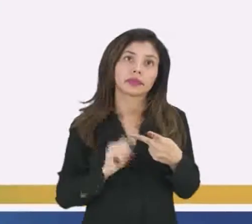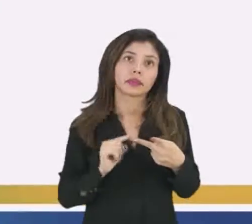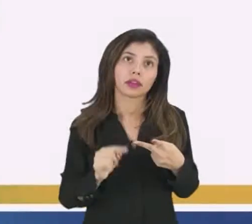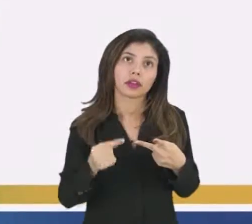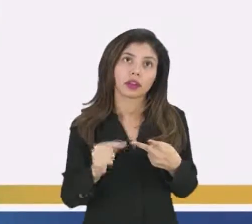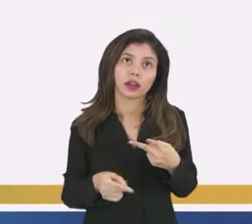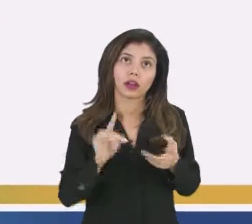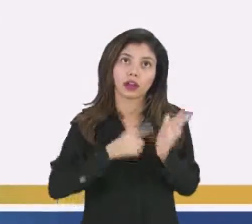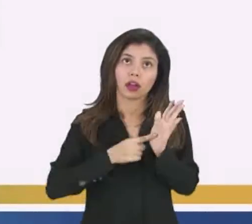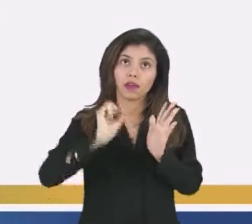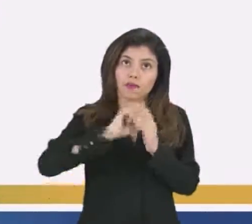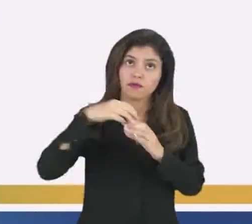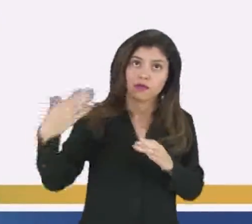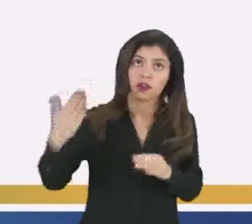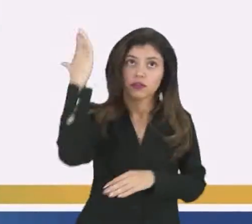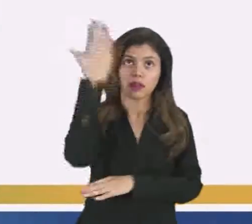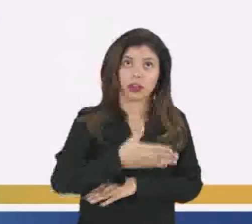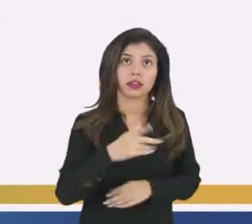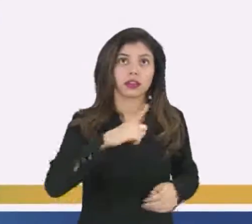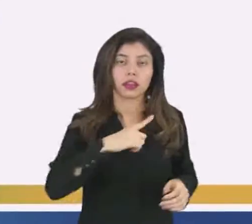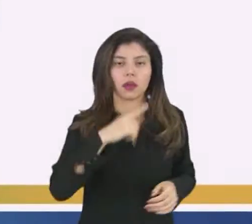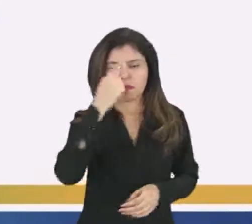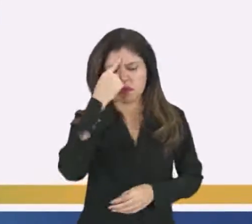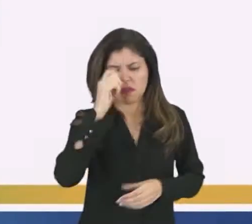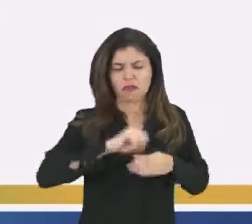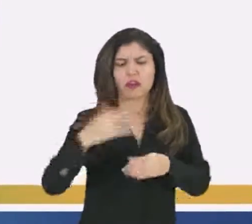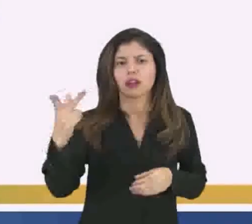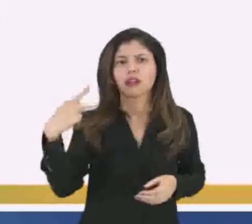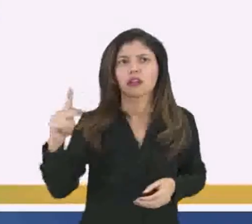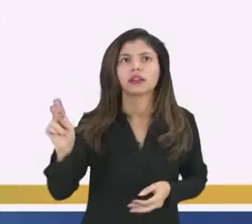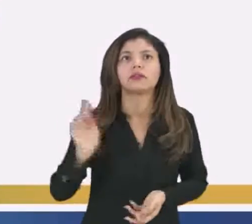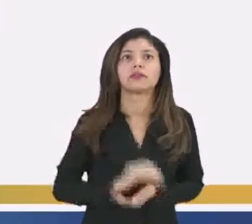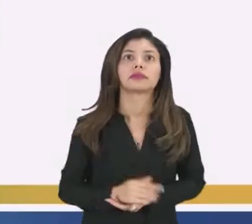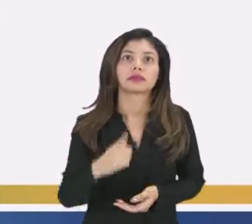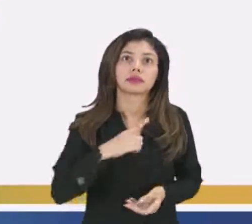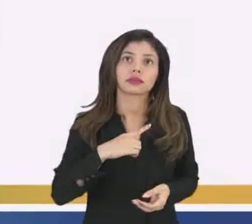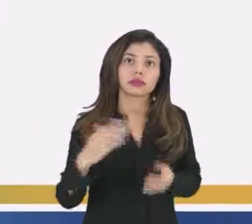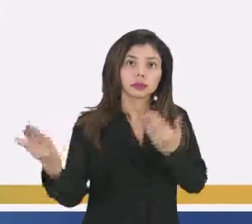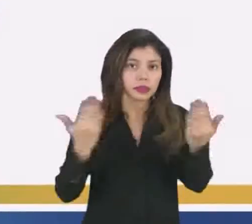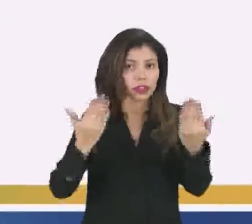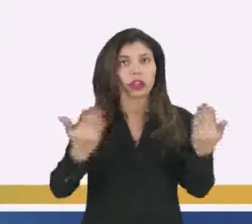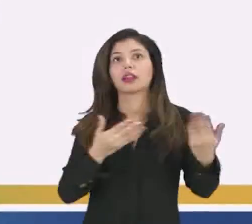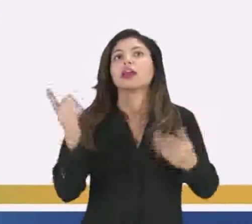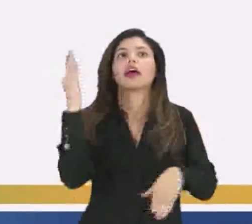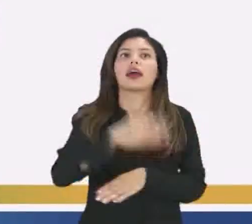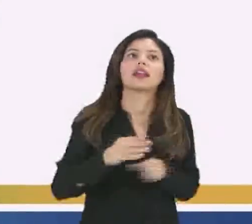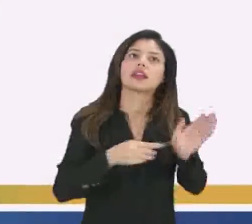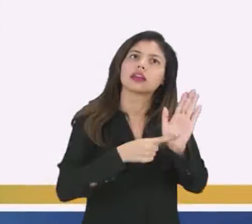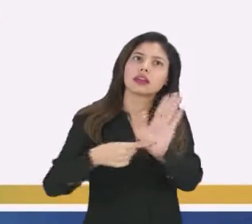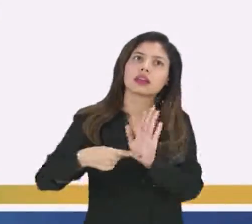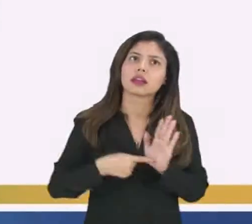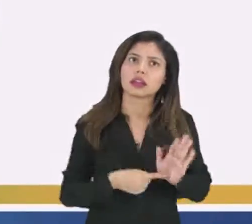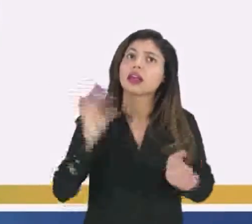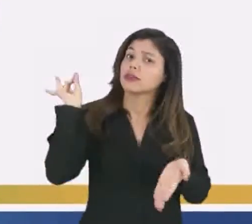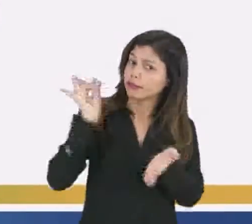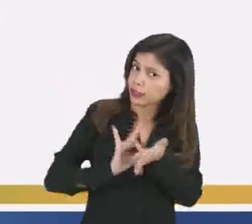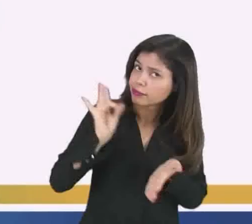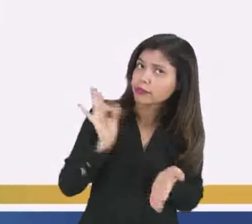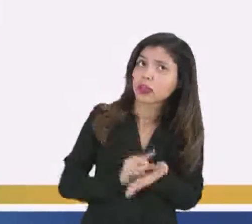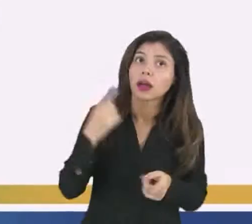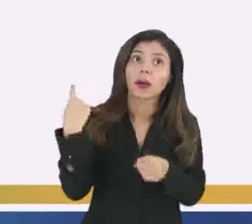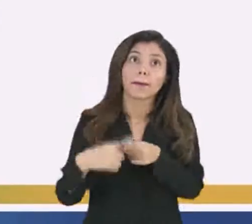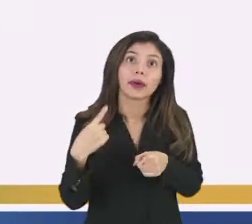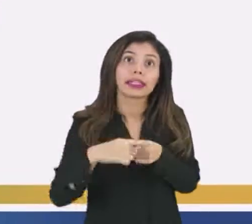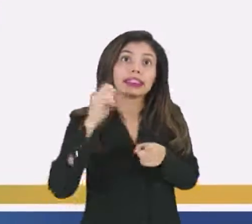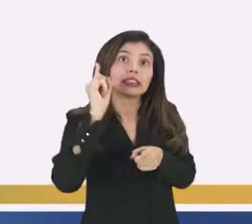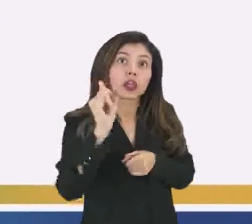um ponto situado fora de uma reta, imagina uma reta e um ponto fora dela. Existe uma reta paralela à reta dada? Item também verdadeiro, porque